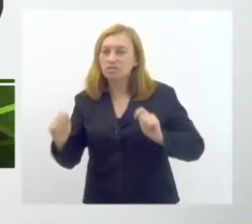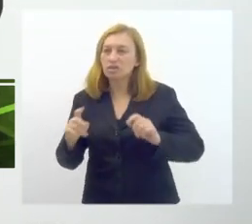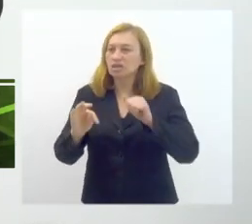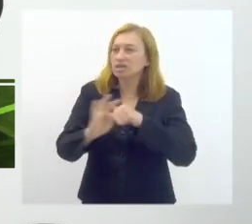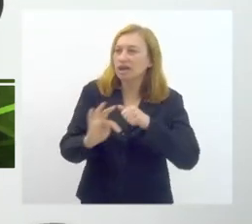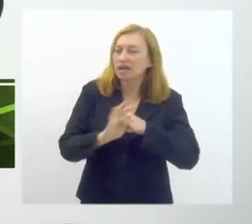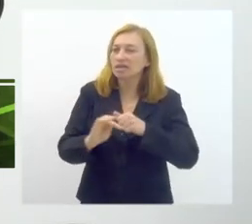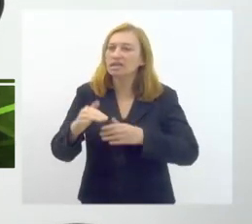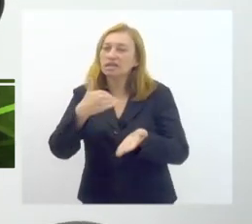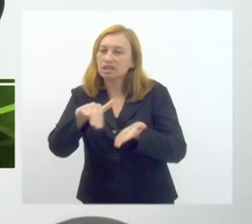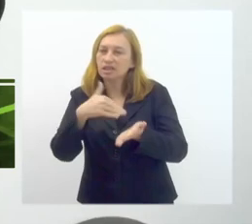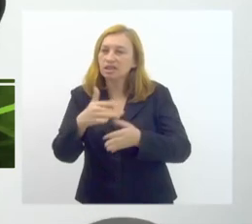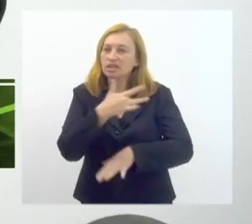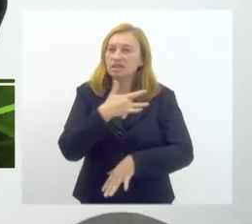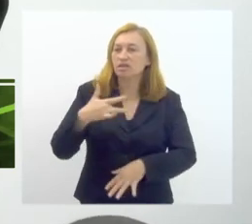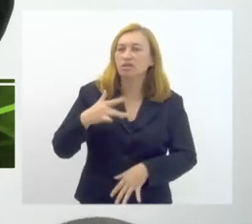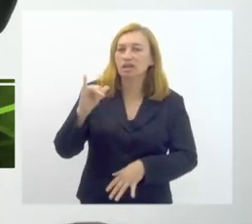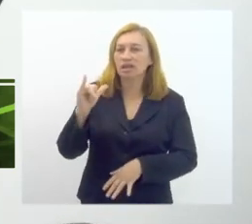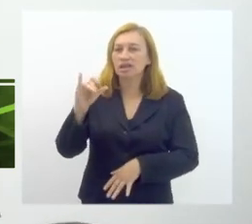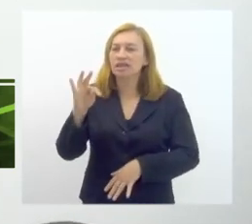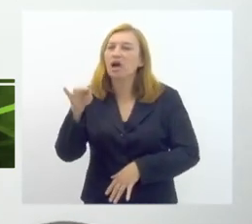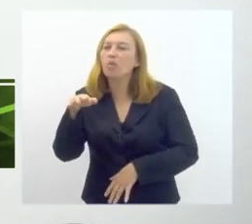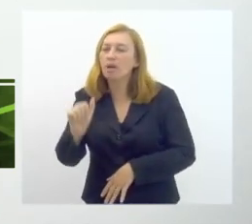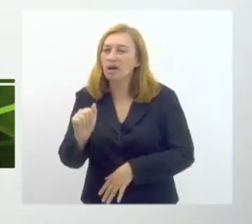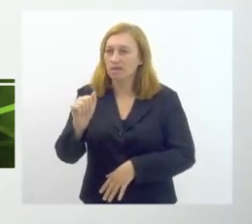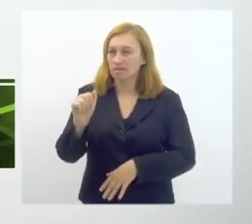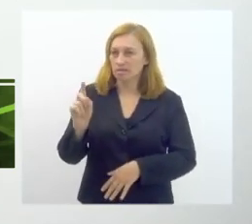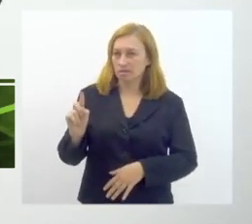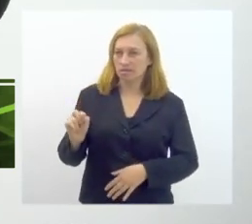da Secretaria de Saúde de Talva, Camila...